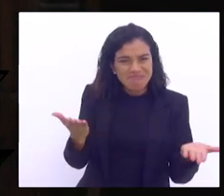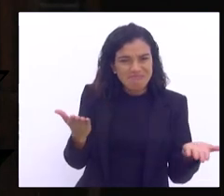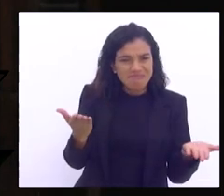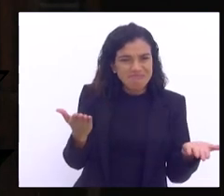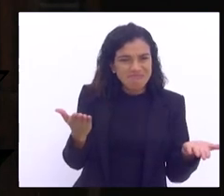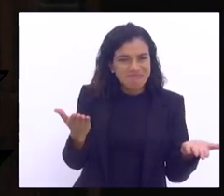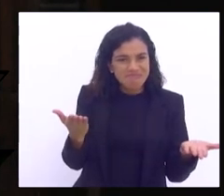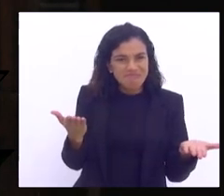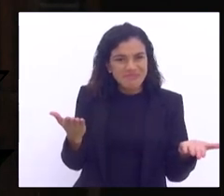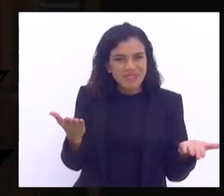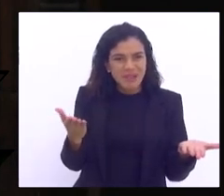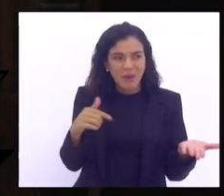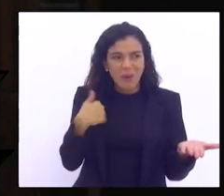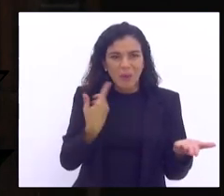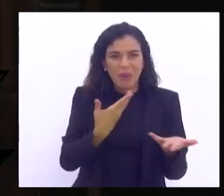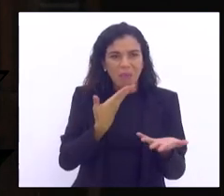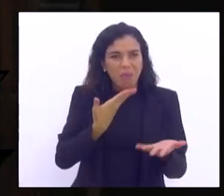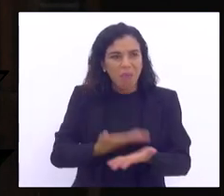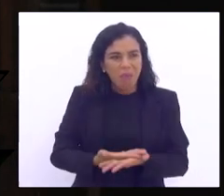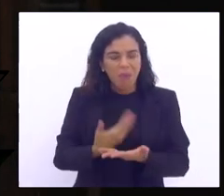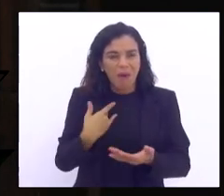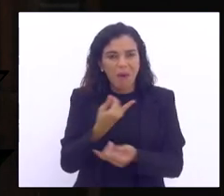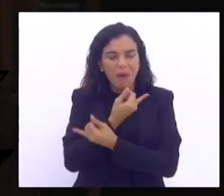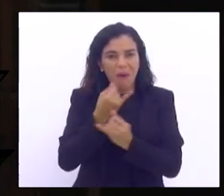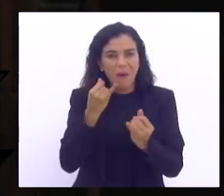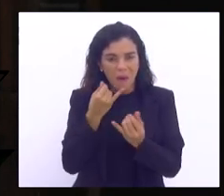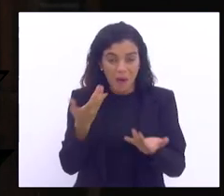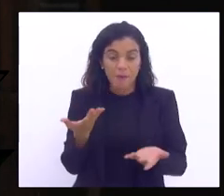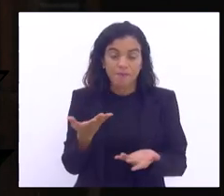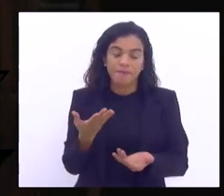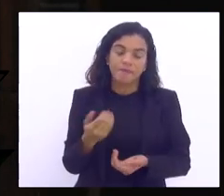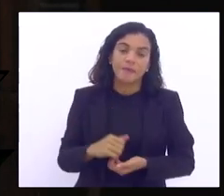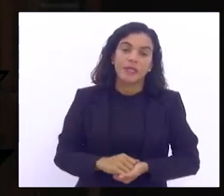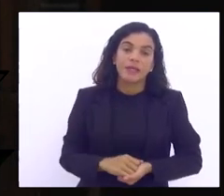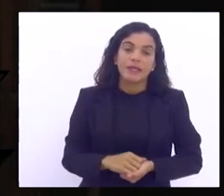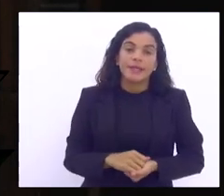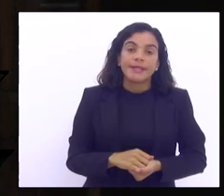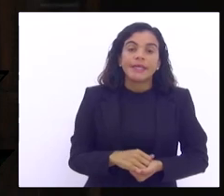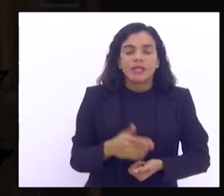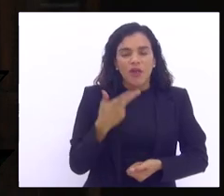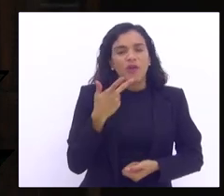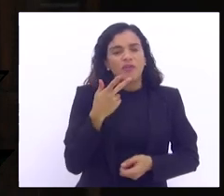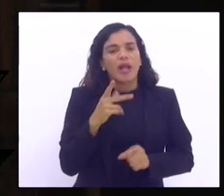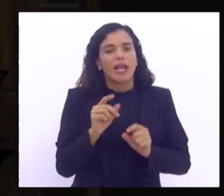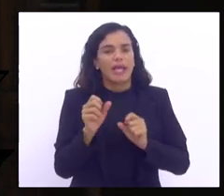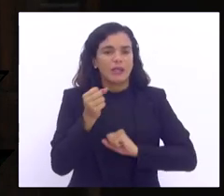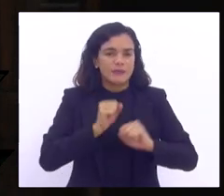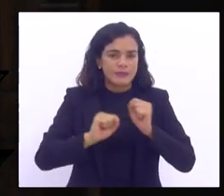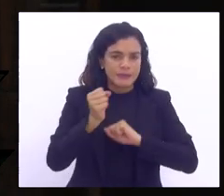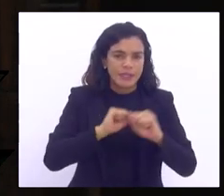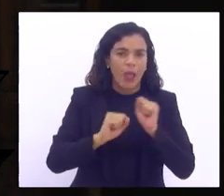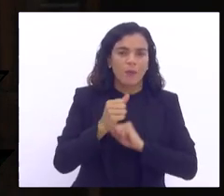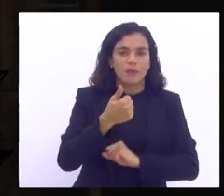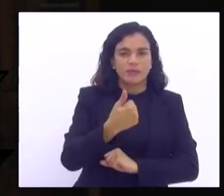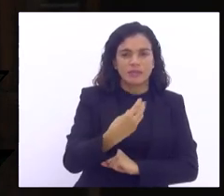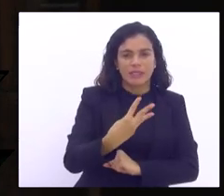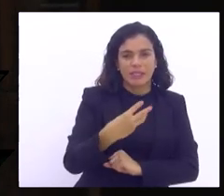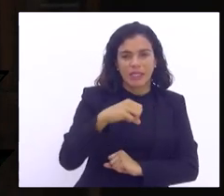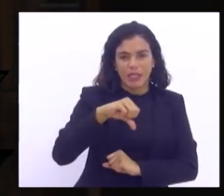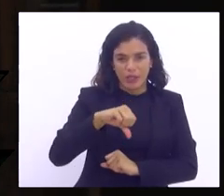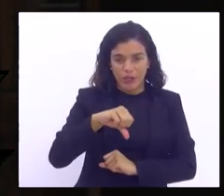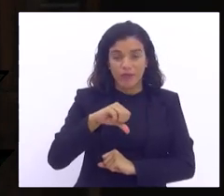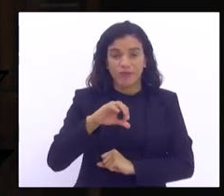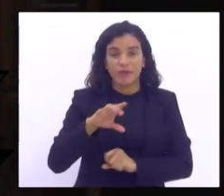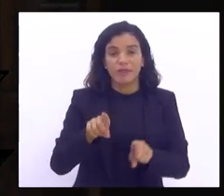aprovado, o que nos causa horror. Bem, apesar de eu ter citado o Salmo 139, o assunto